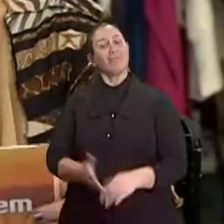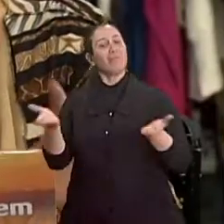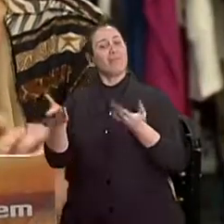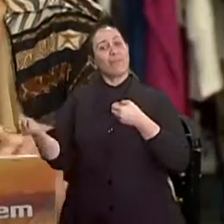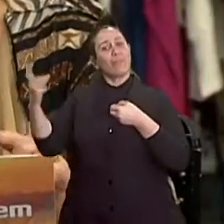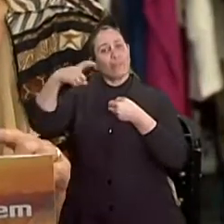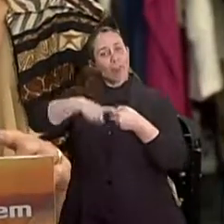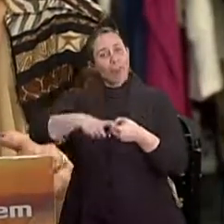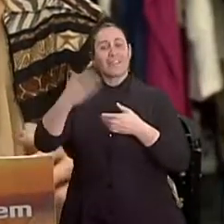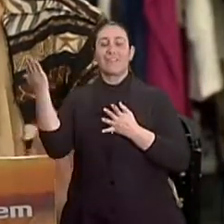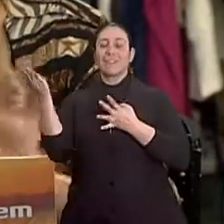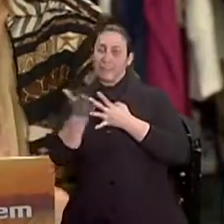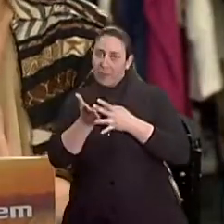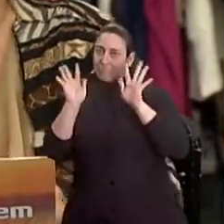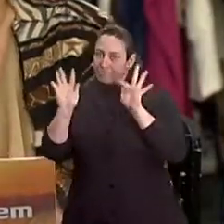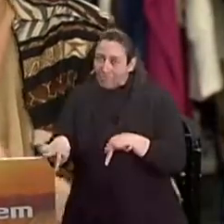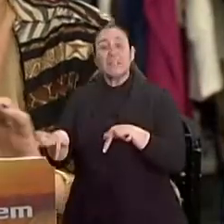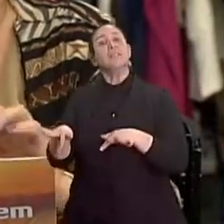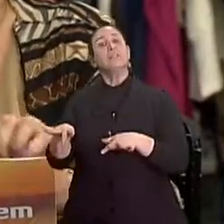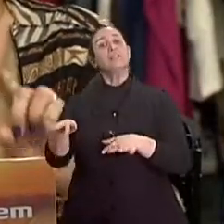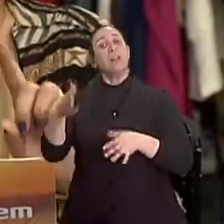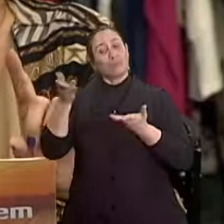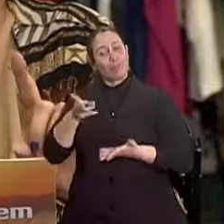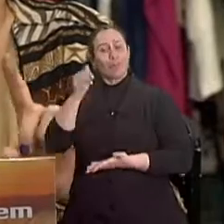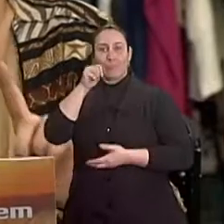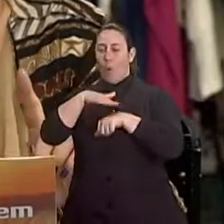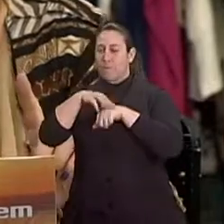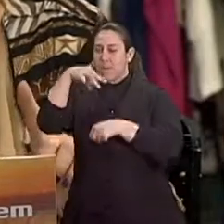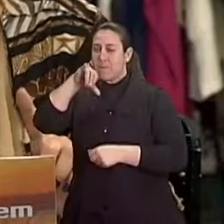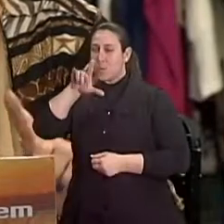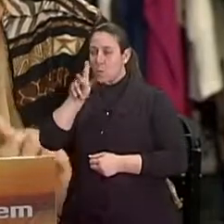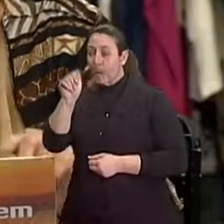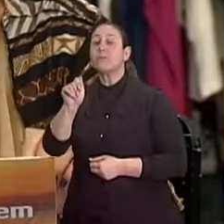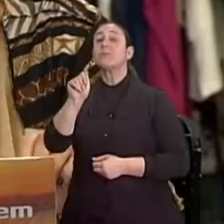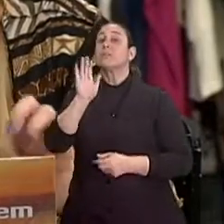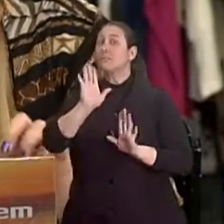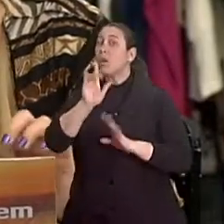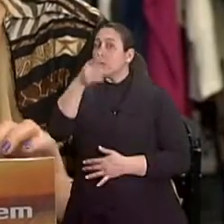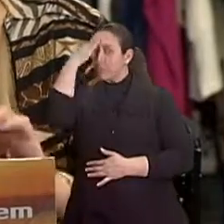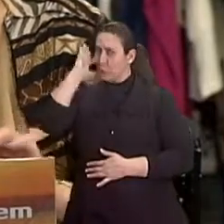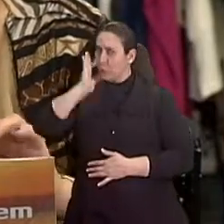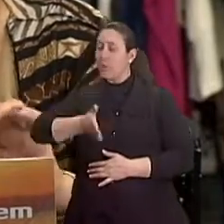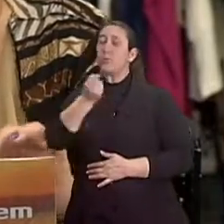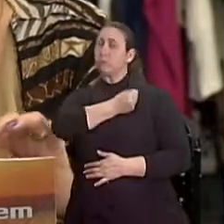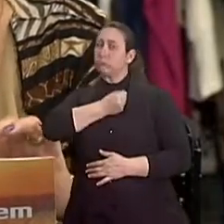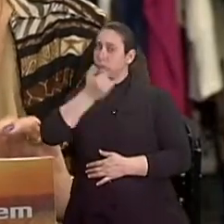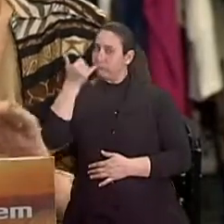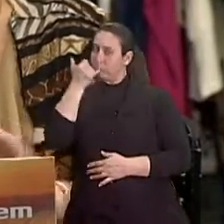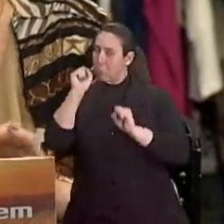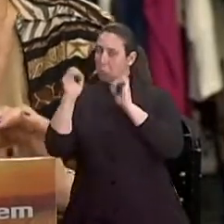Estamos voltando do nosso intervalo e vamos continuar conversando com a Milka. Mas não esqueçam que a nossa conexão é direta. O nosso telefone